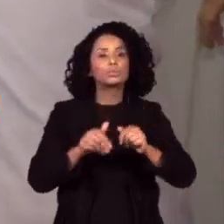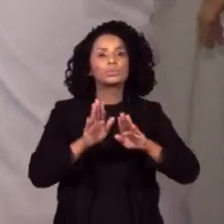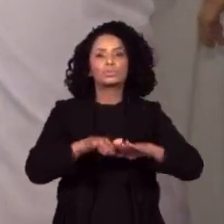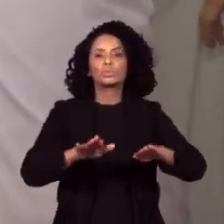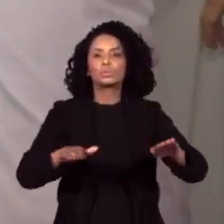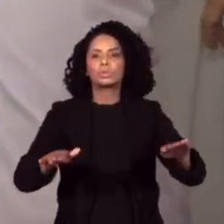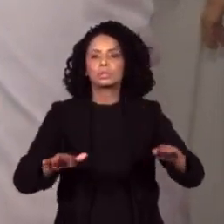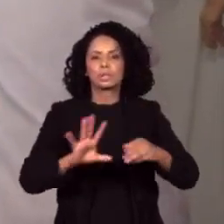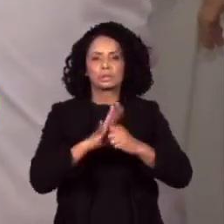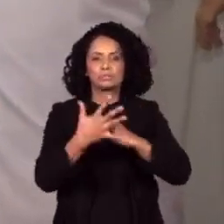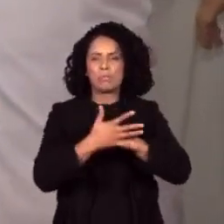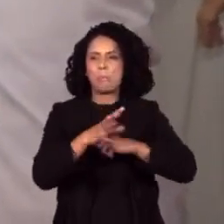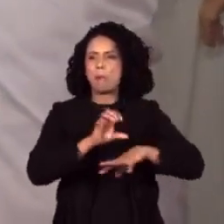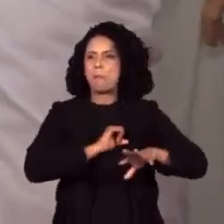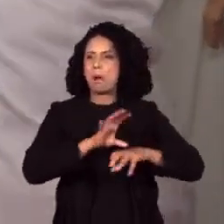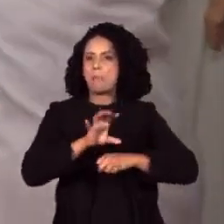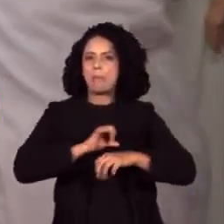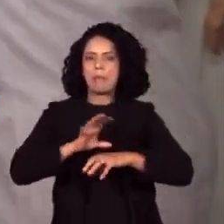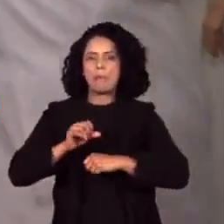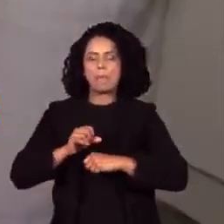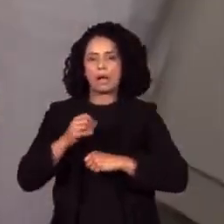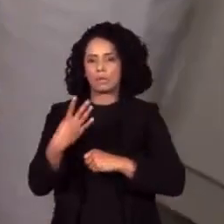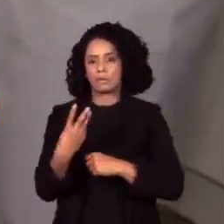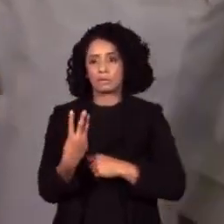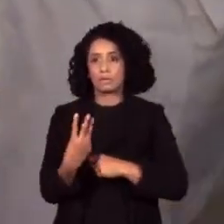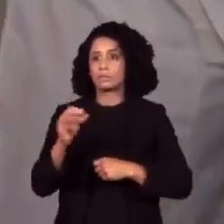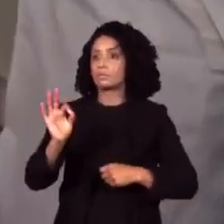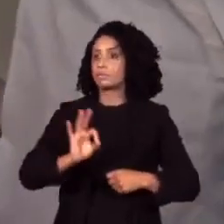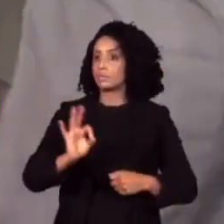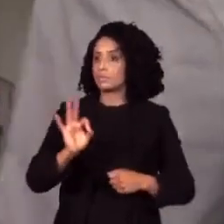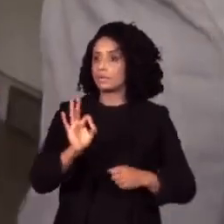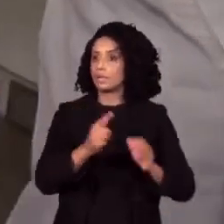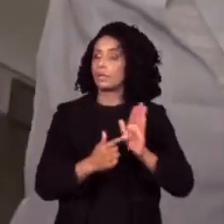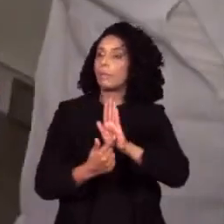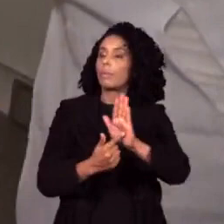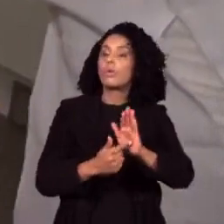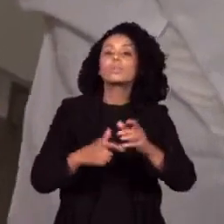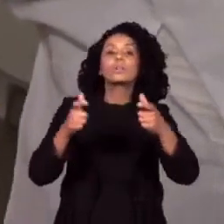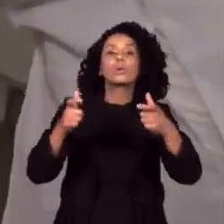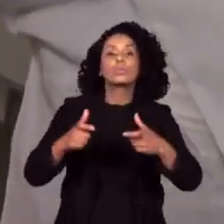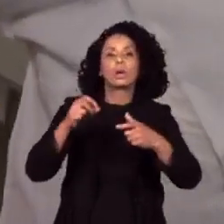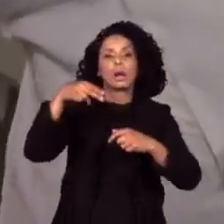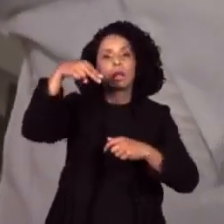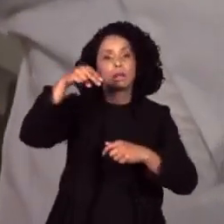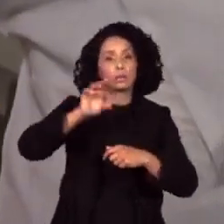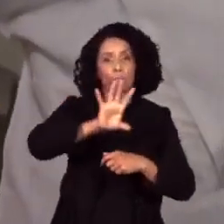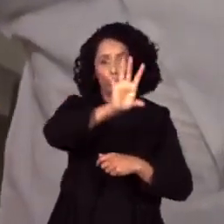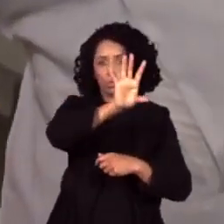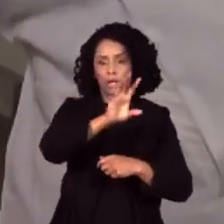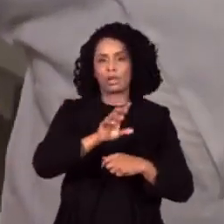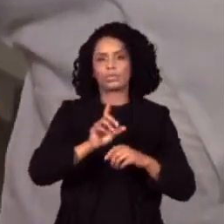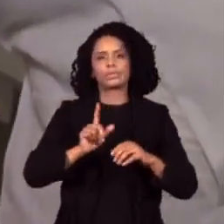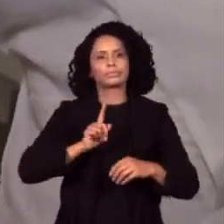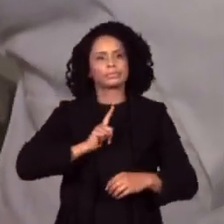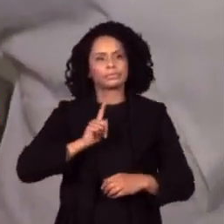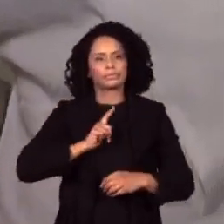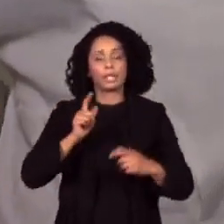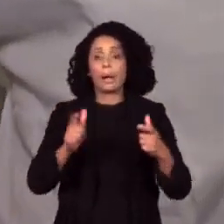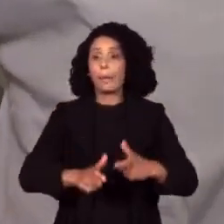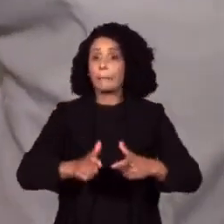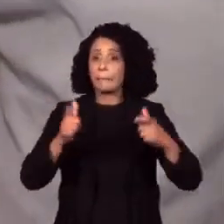maior parte dessas crianças, 43%, são da região Nordeste. E estes números são tendência também